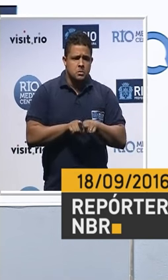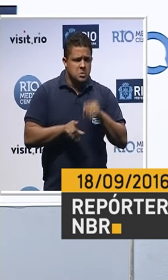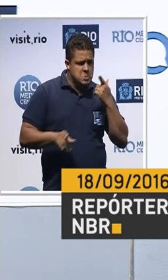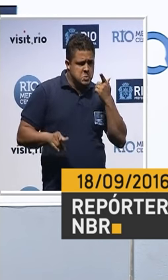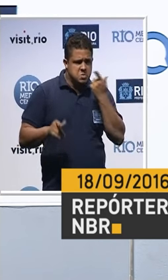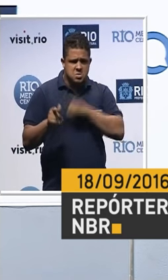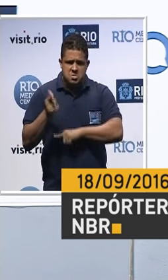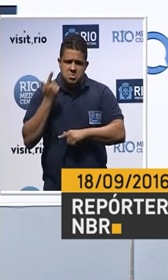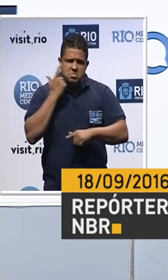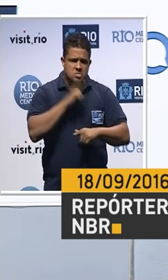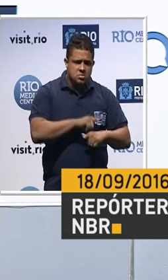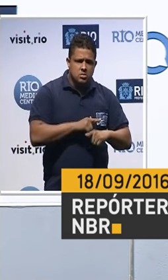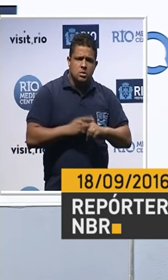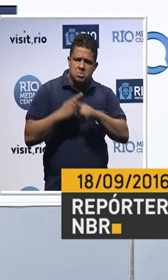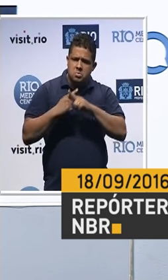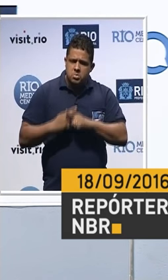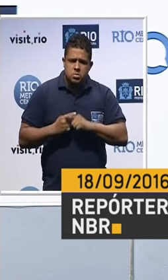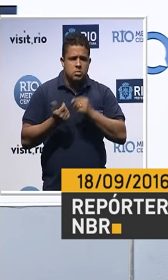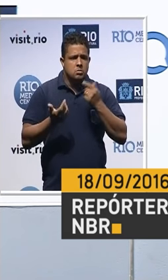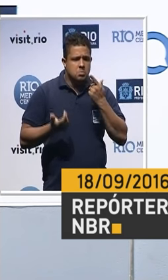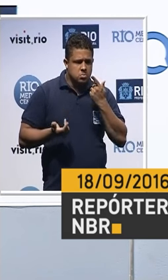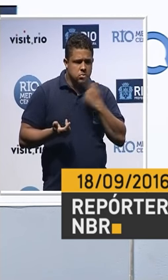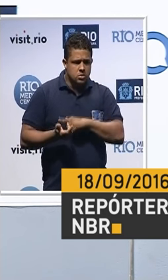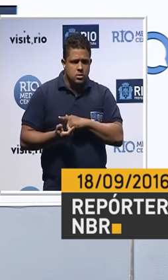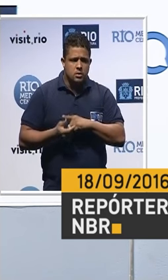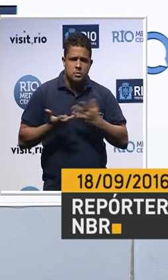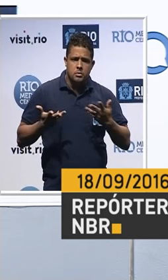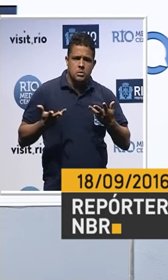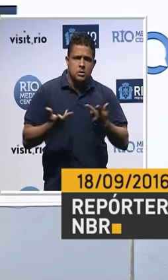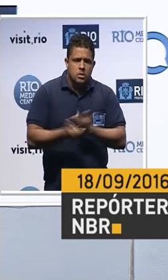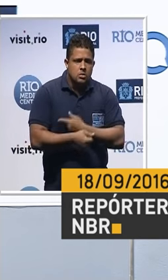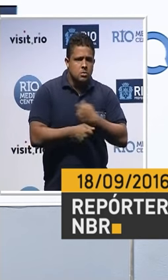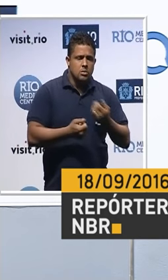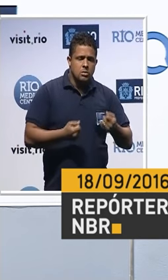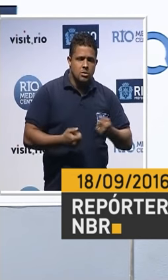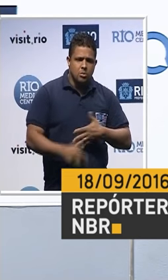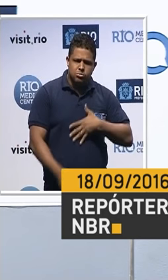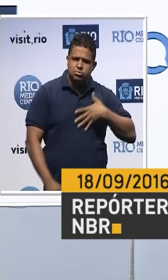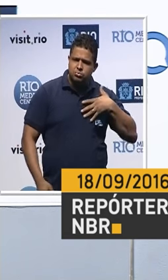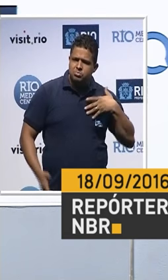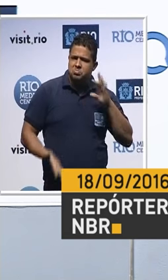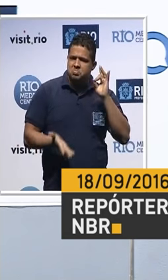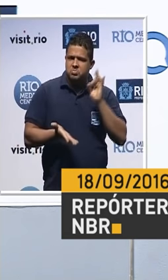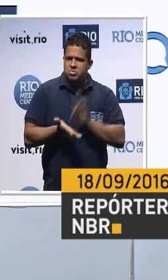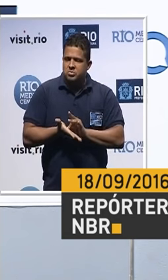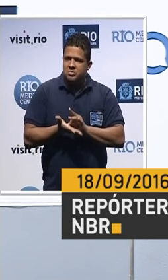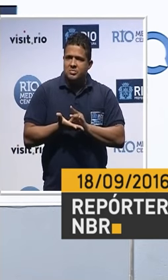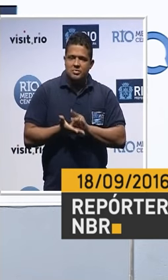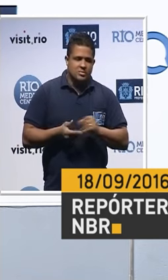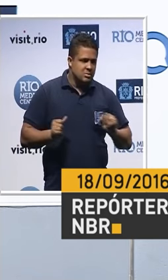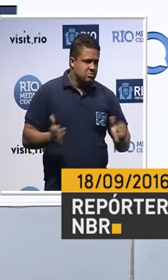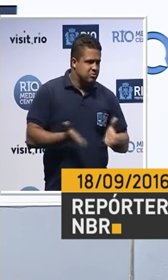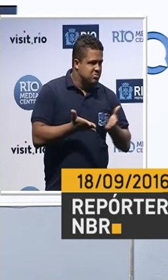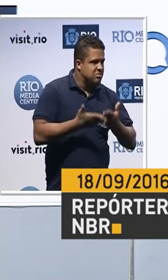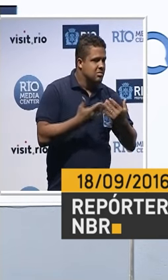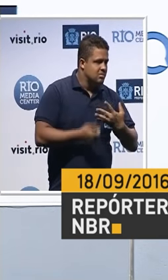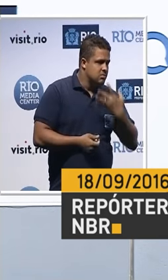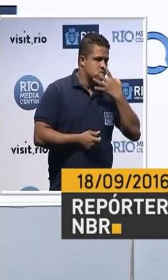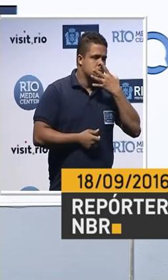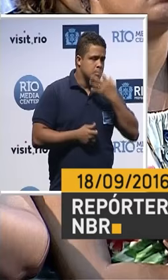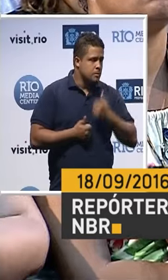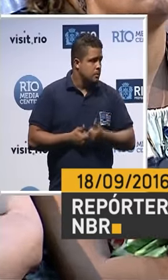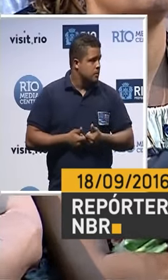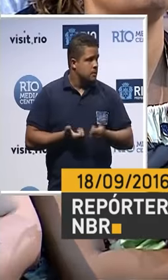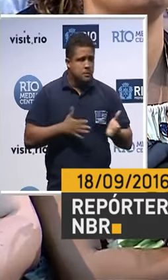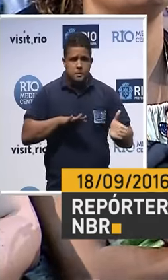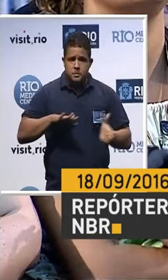fizeram uma extraordinária participação, nos encheram de orgulho e de motivação.